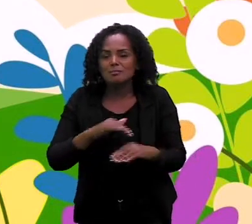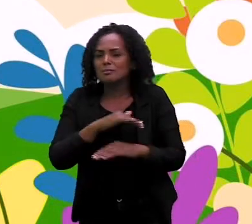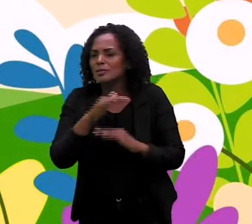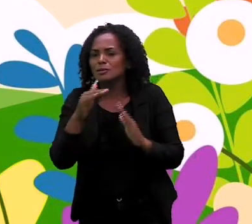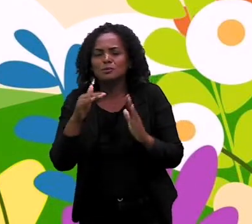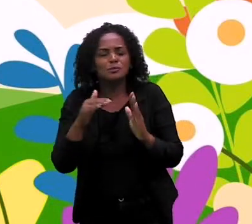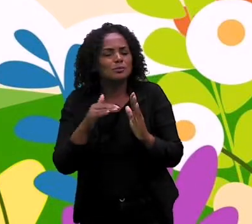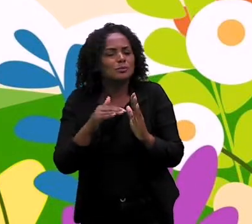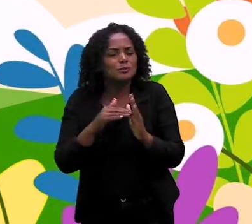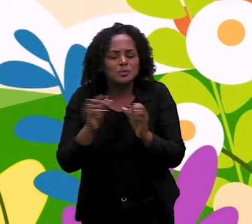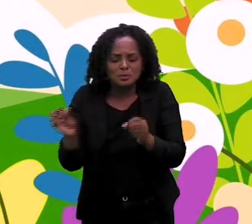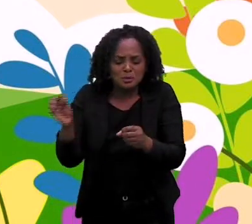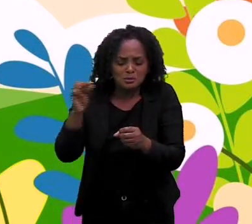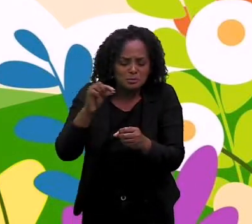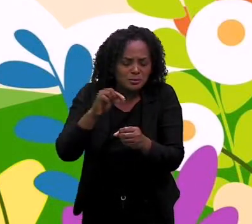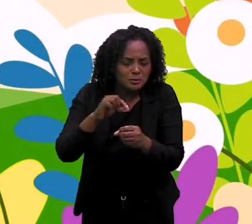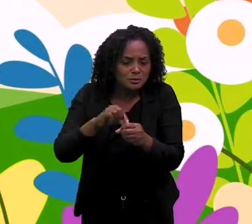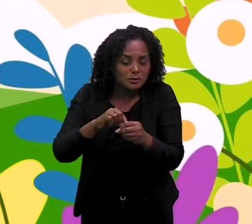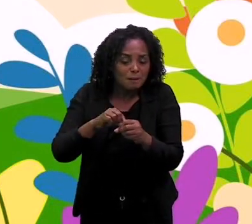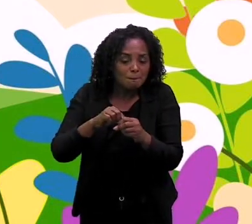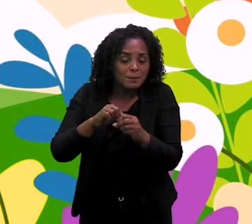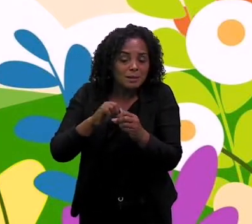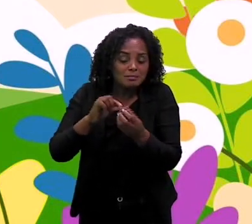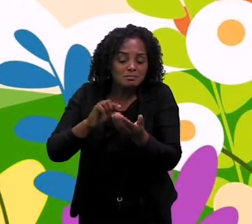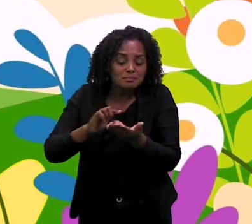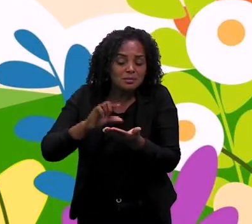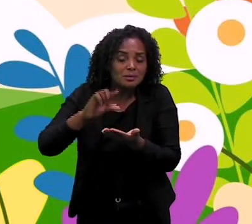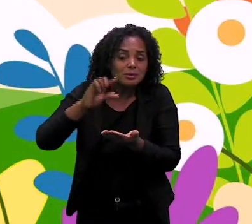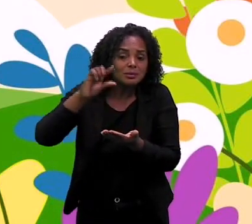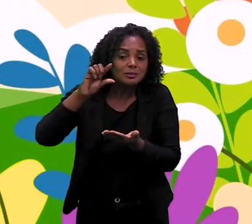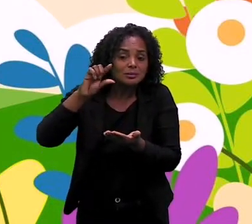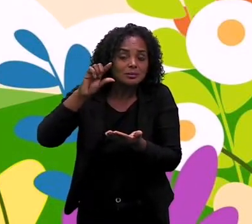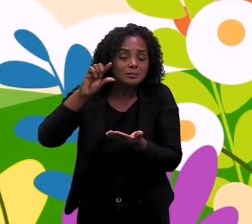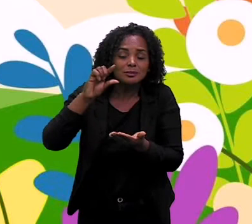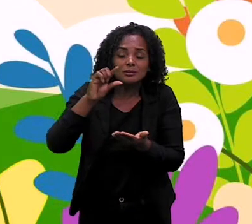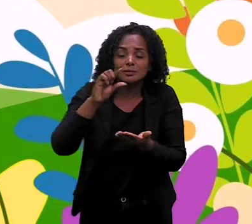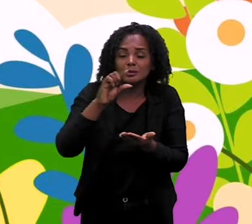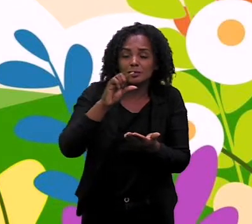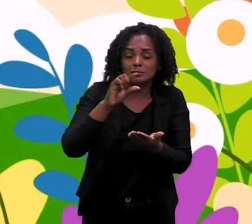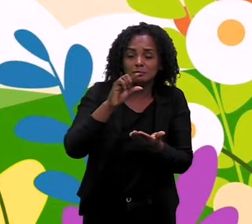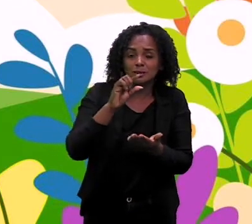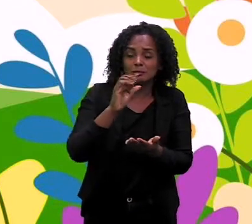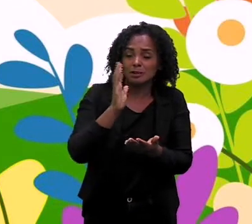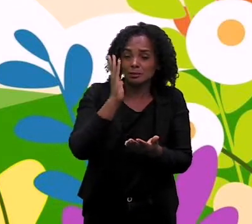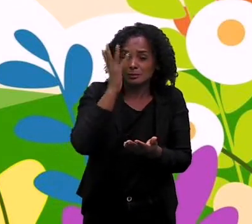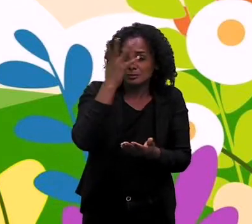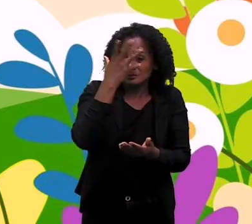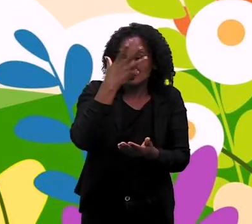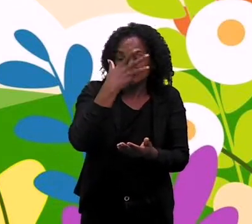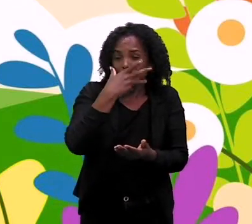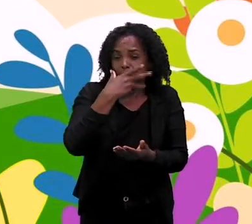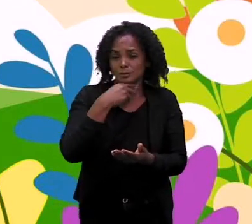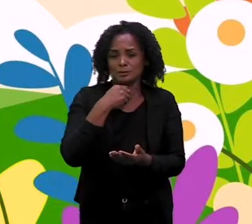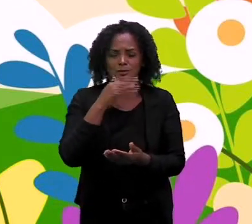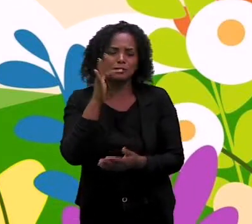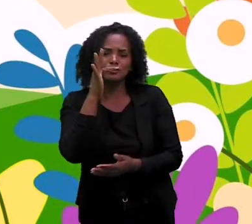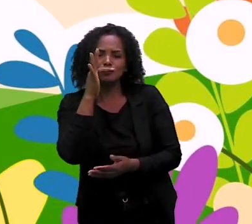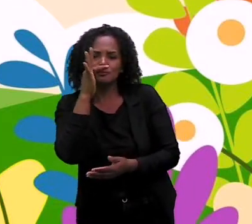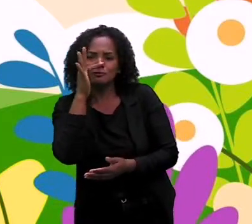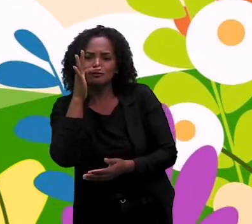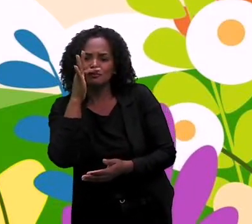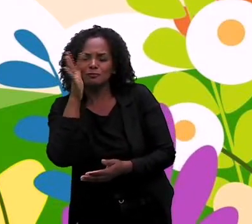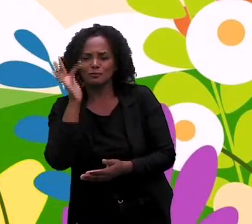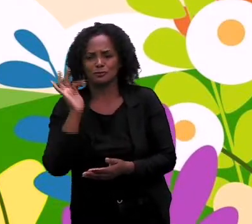uma sementinha precisa para crescer e se transformar em uma linda planta com lindas